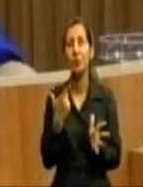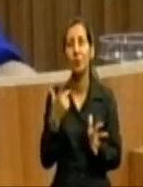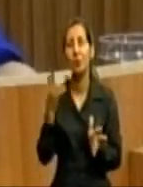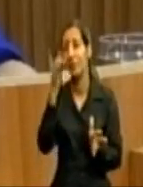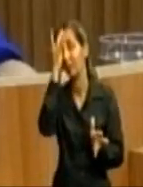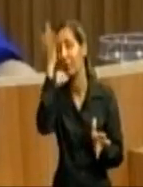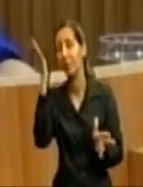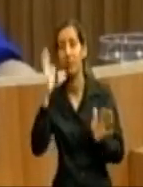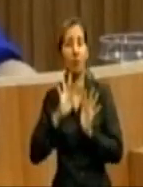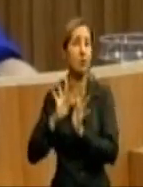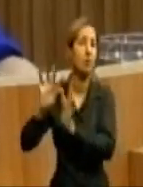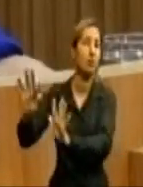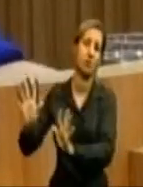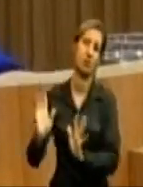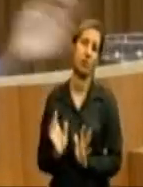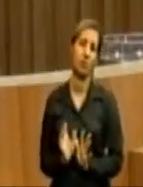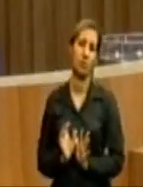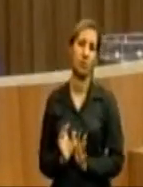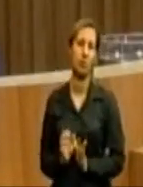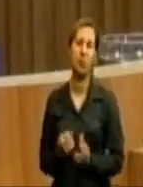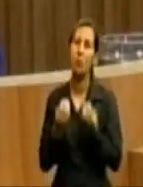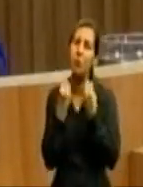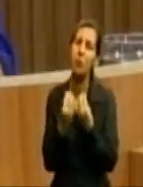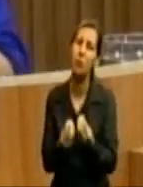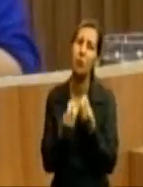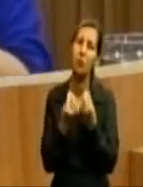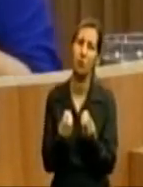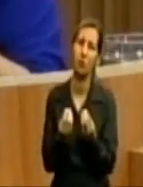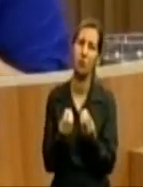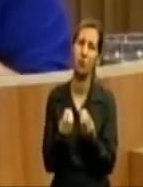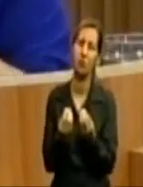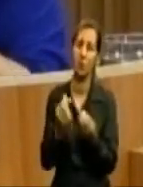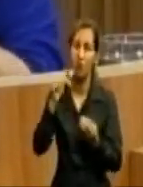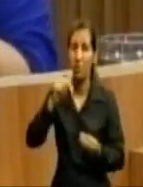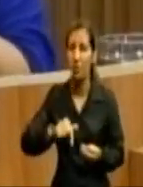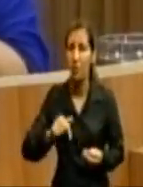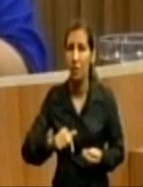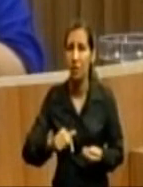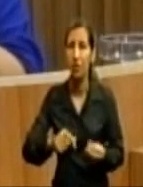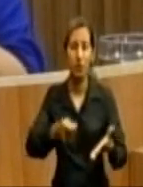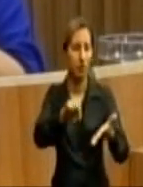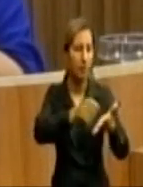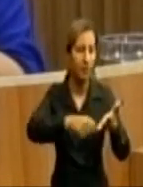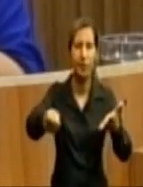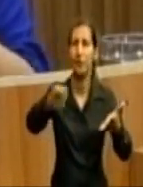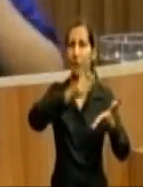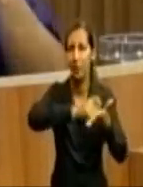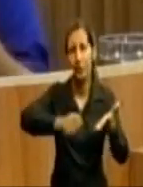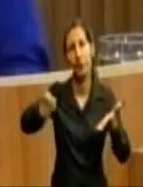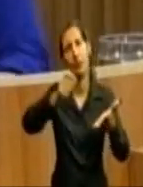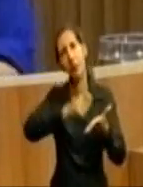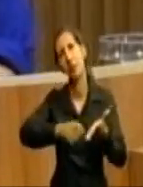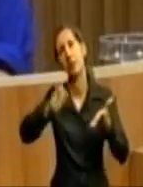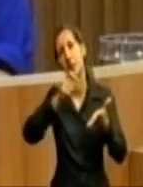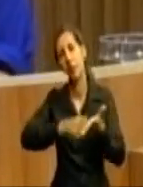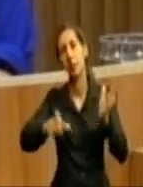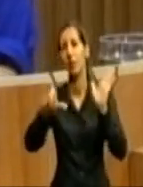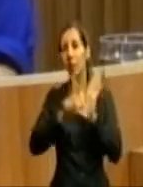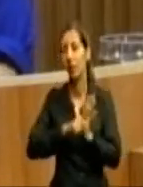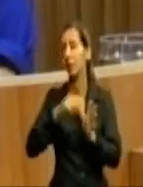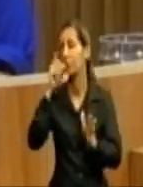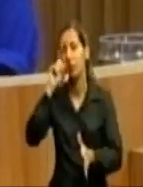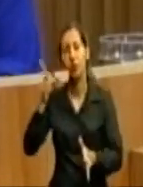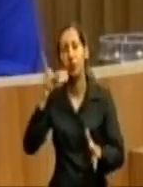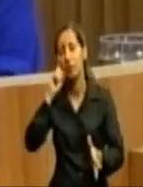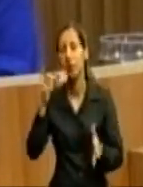naturalizado e banalizado. Não é possível. Senão a gente vai estar aqui fazendo tantas leis por dia, como a gente sempre faz,